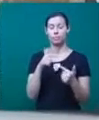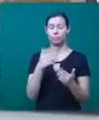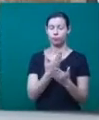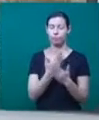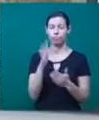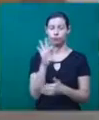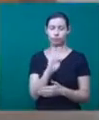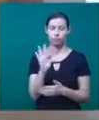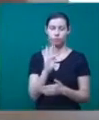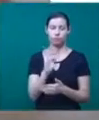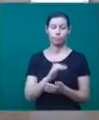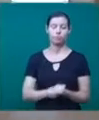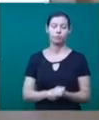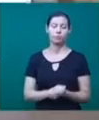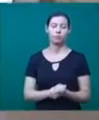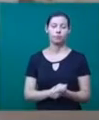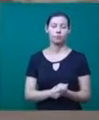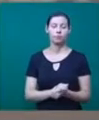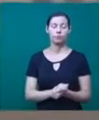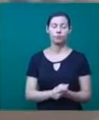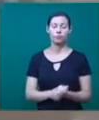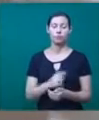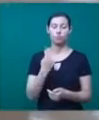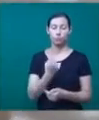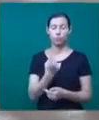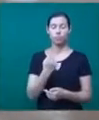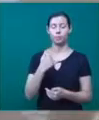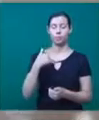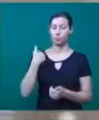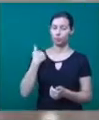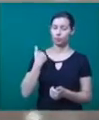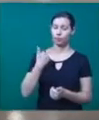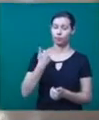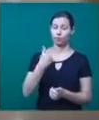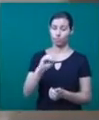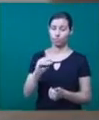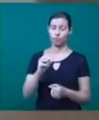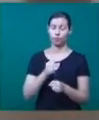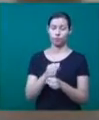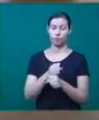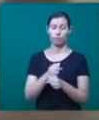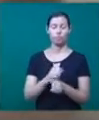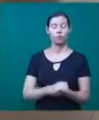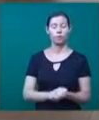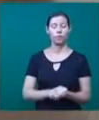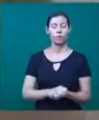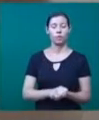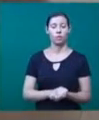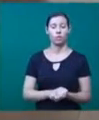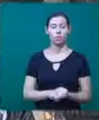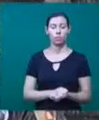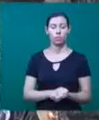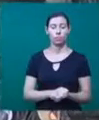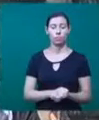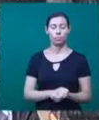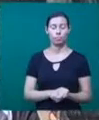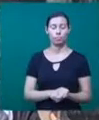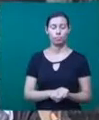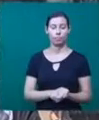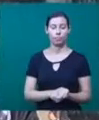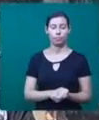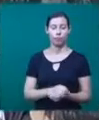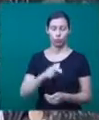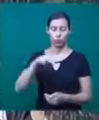ações comemorativas para celebrar o aniversário de 10 anos do núcleo. Nós temos associados